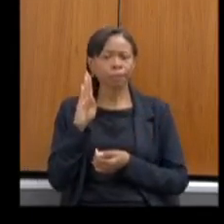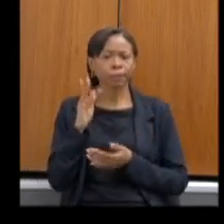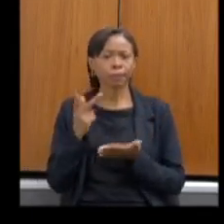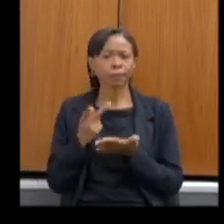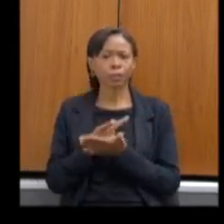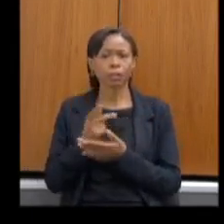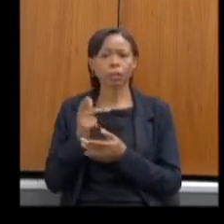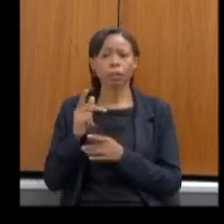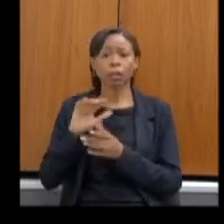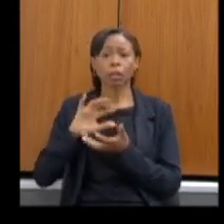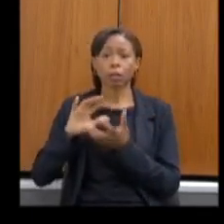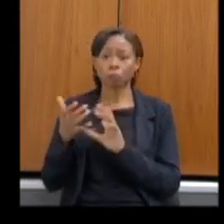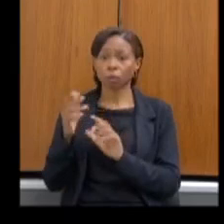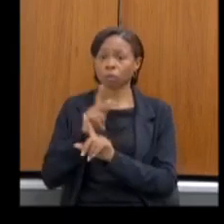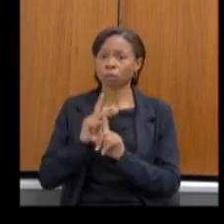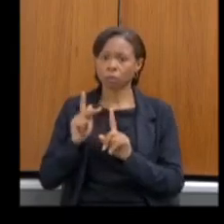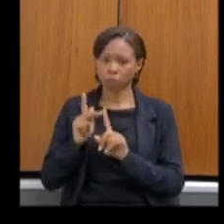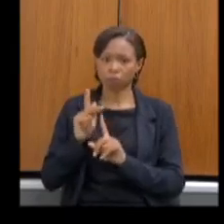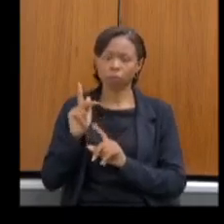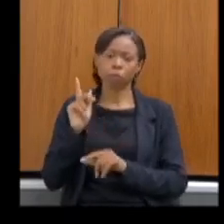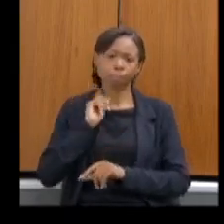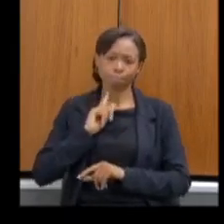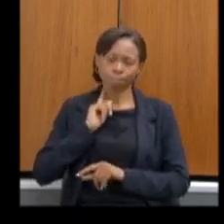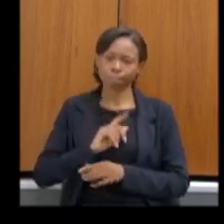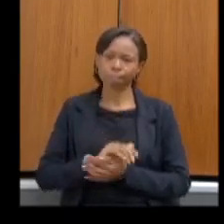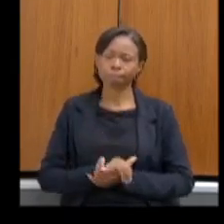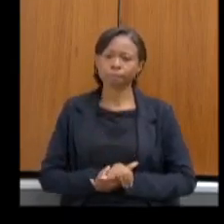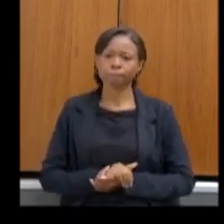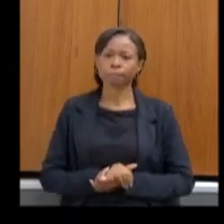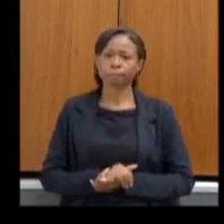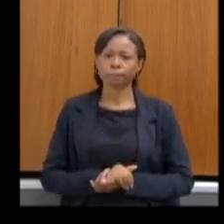feita pelos a